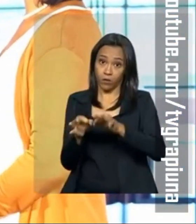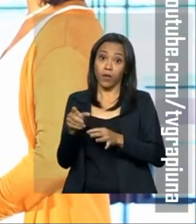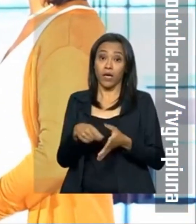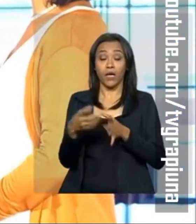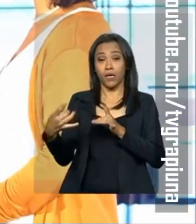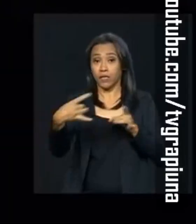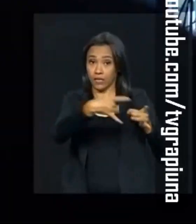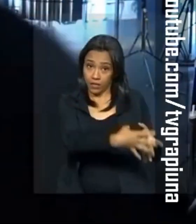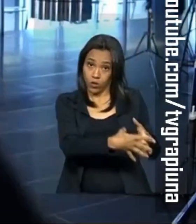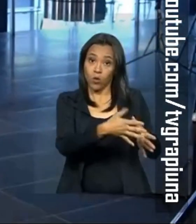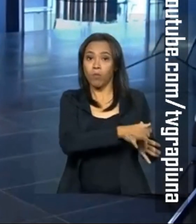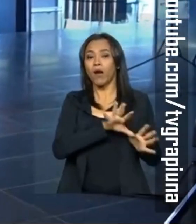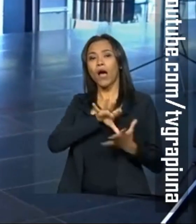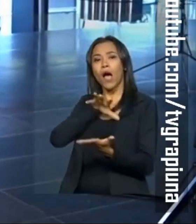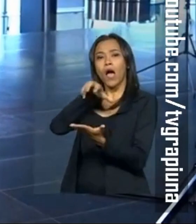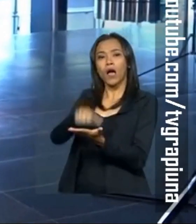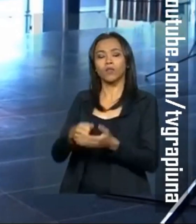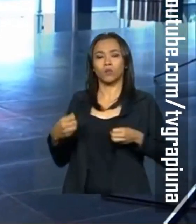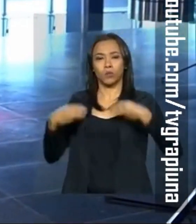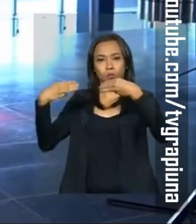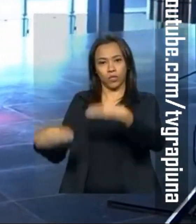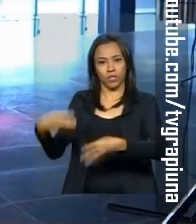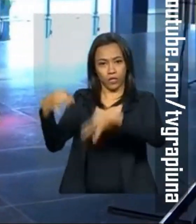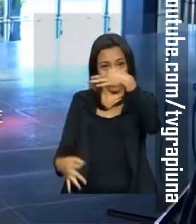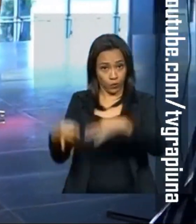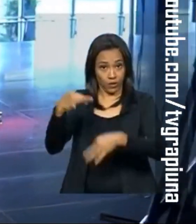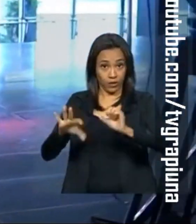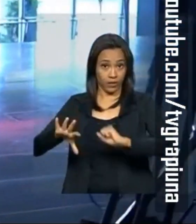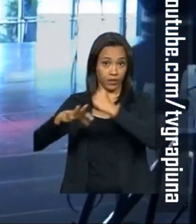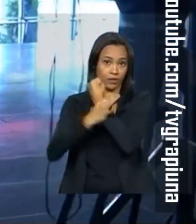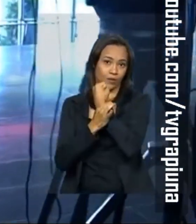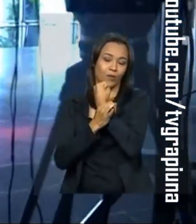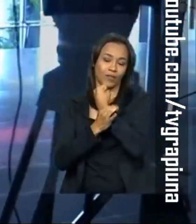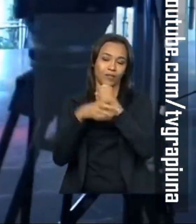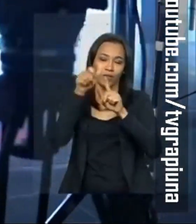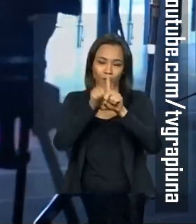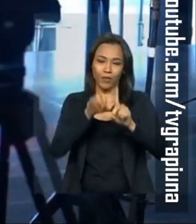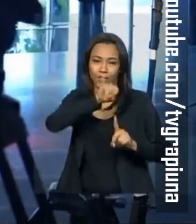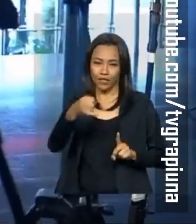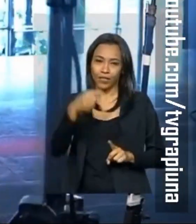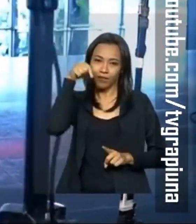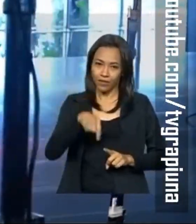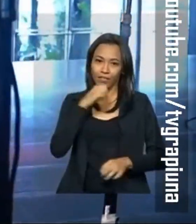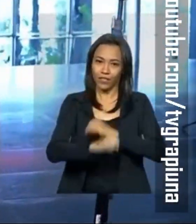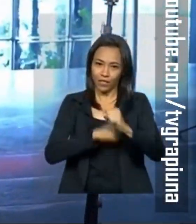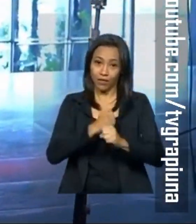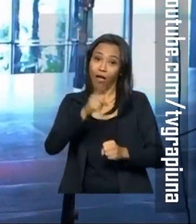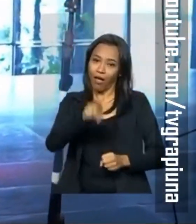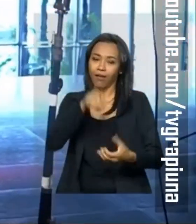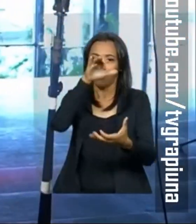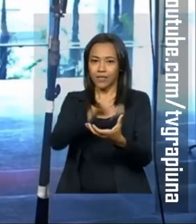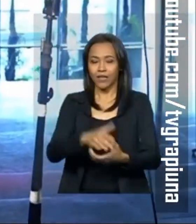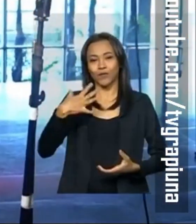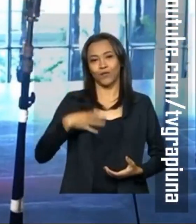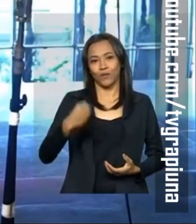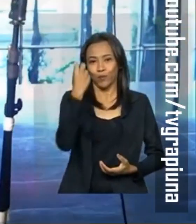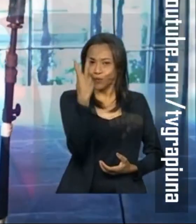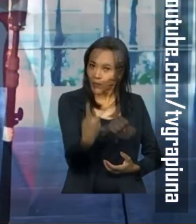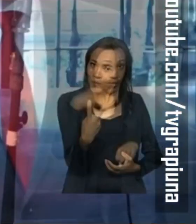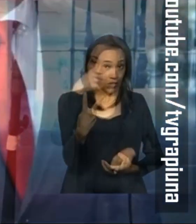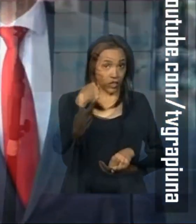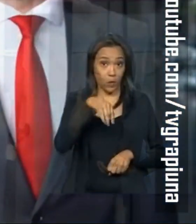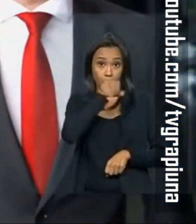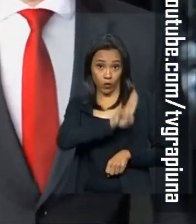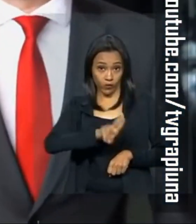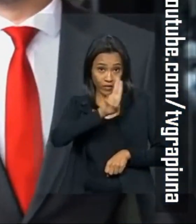que tinha solicitado um tempo maior de 30 dias neste sábado muro também disse que o governo federal se apressou